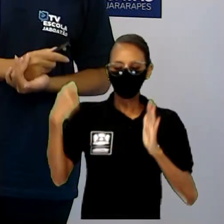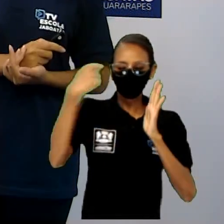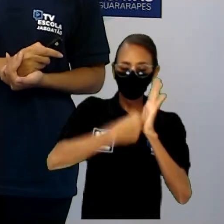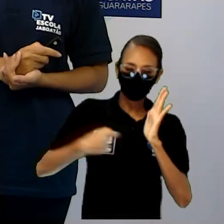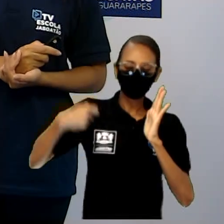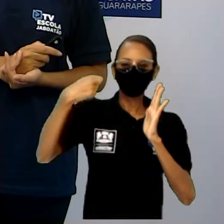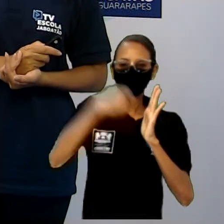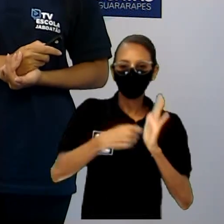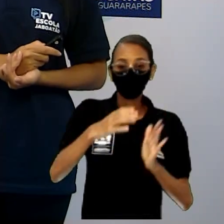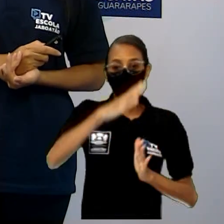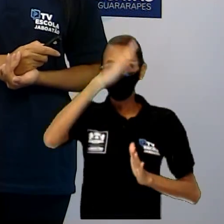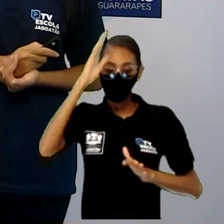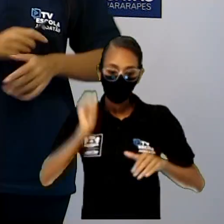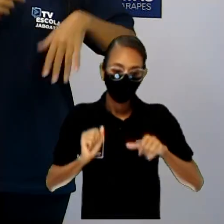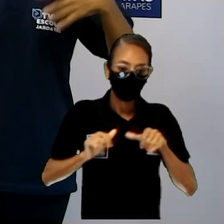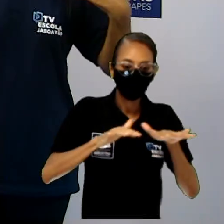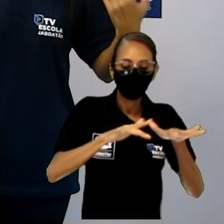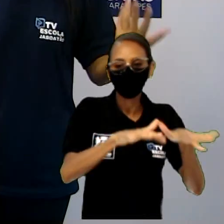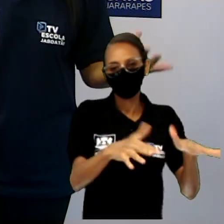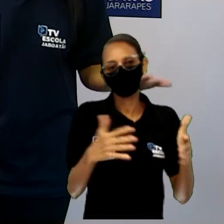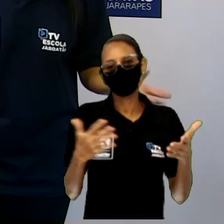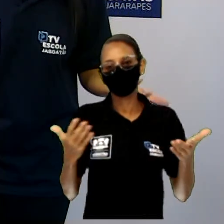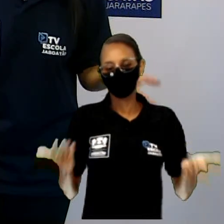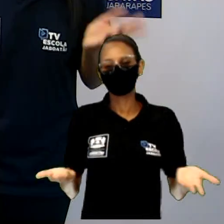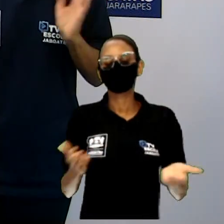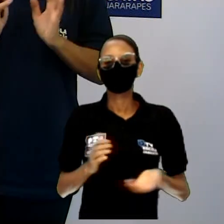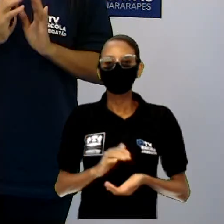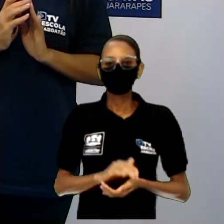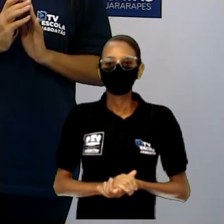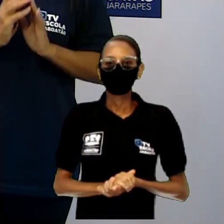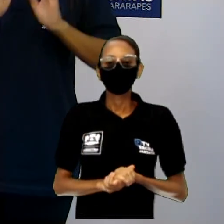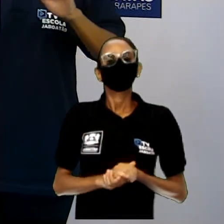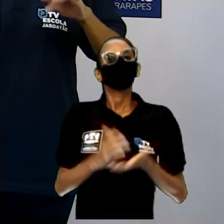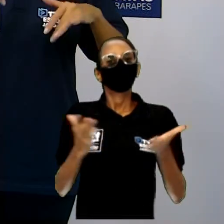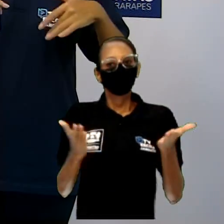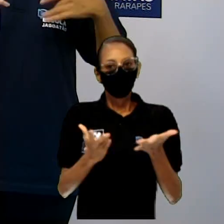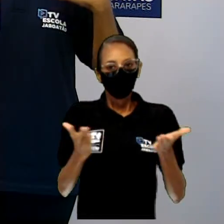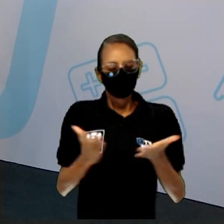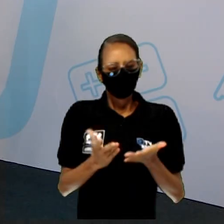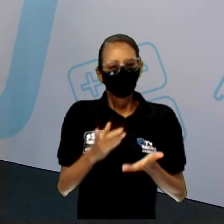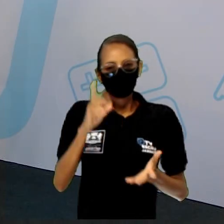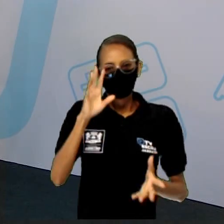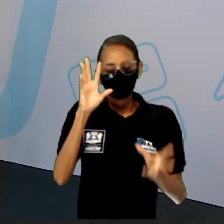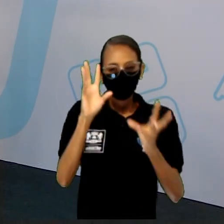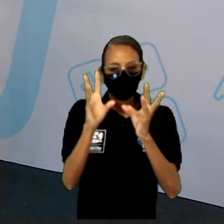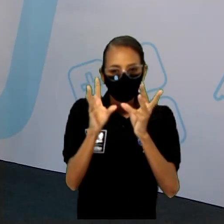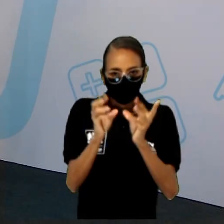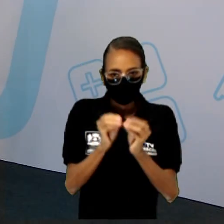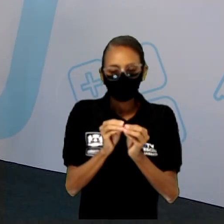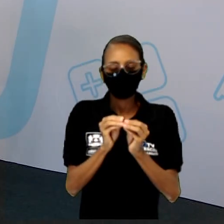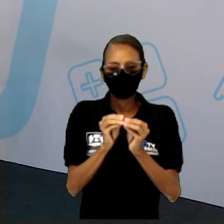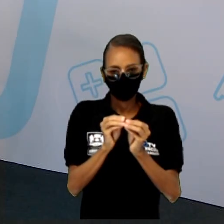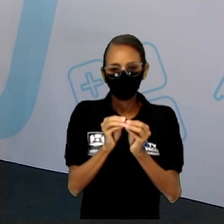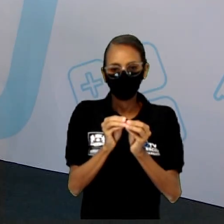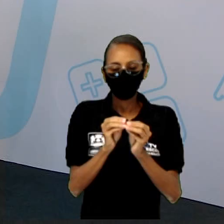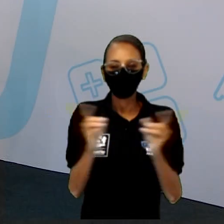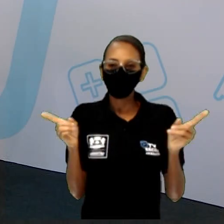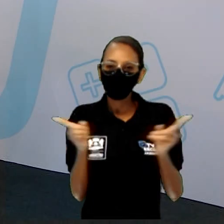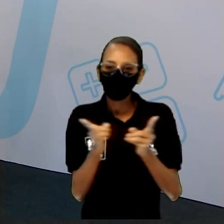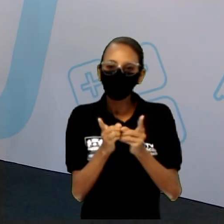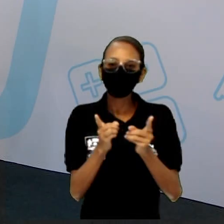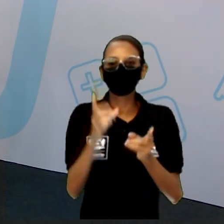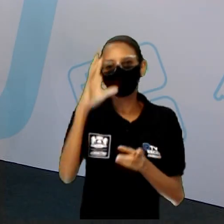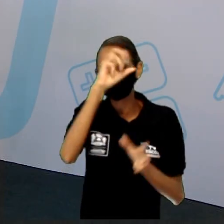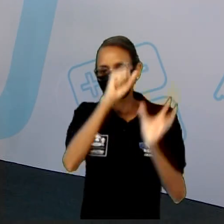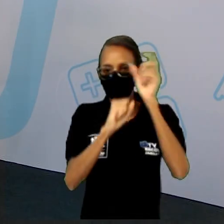dos povos romanos, tá? E dessa maneira aqui a gente encerra essa breve narrativa aí sobre a história